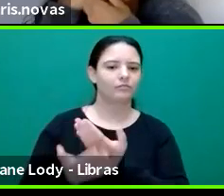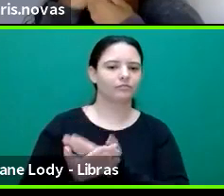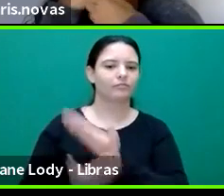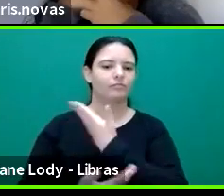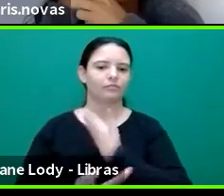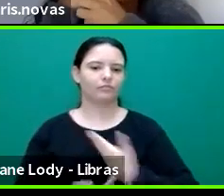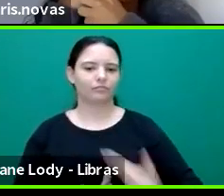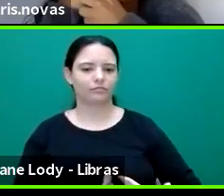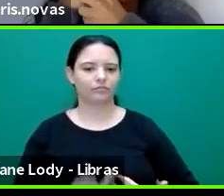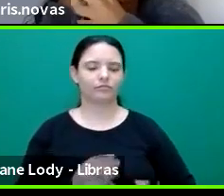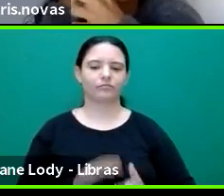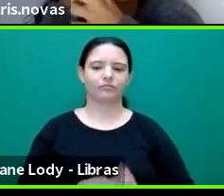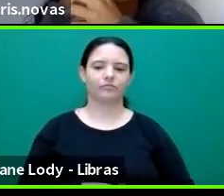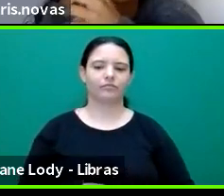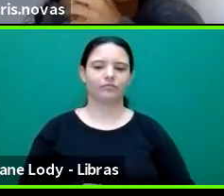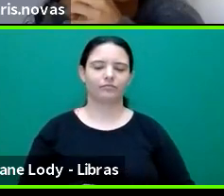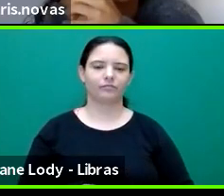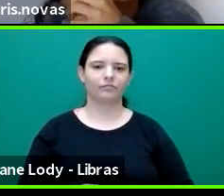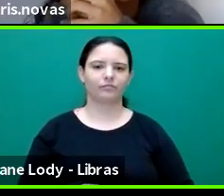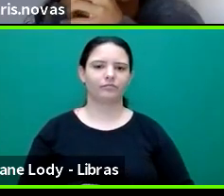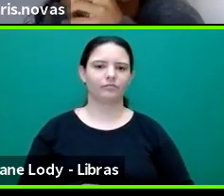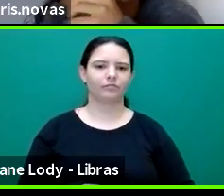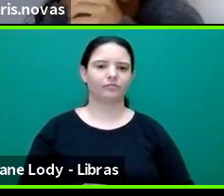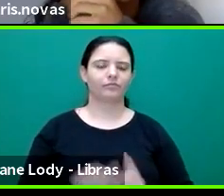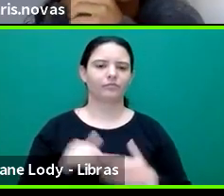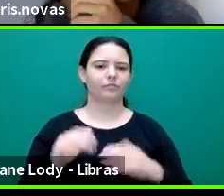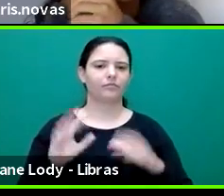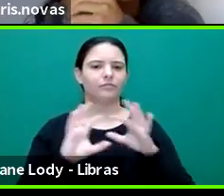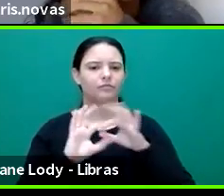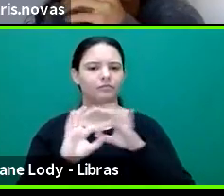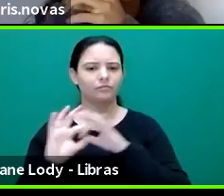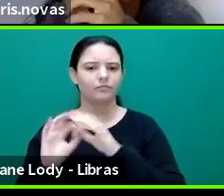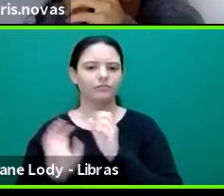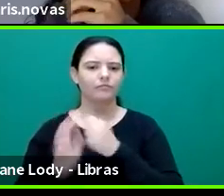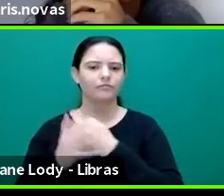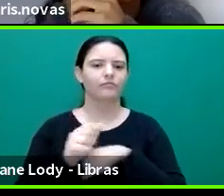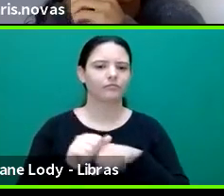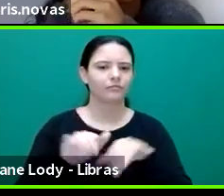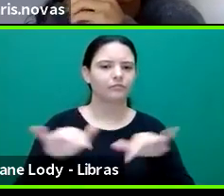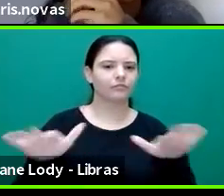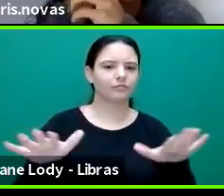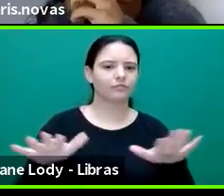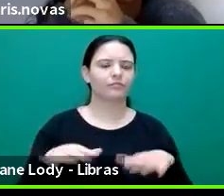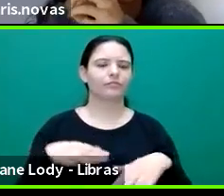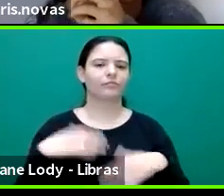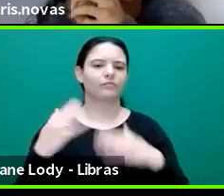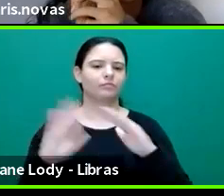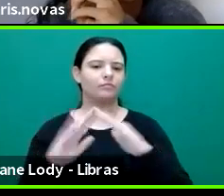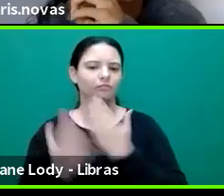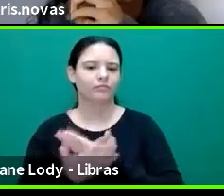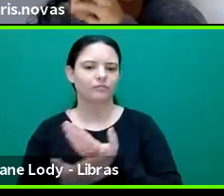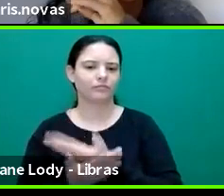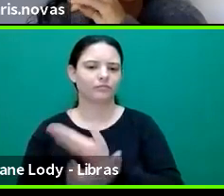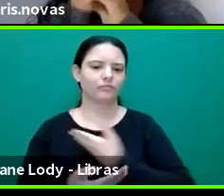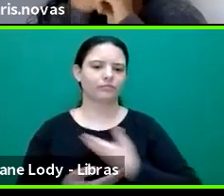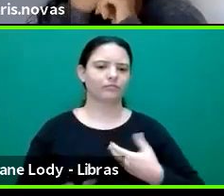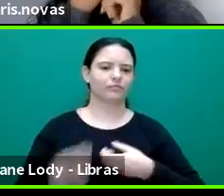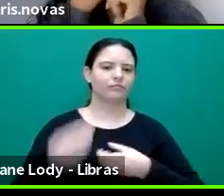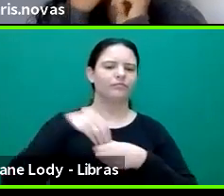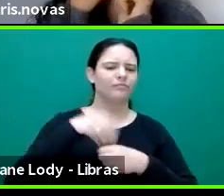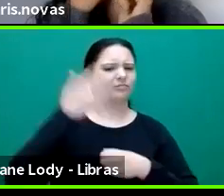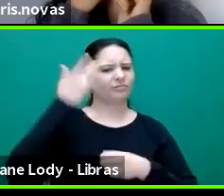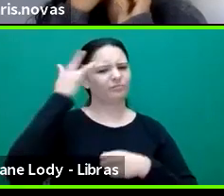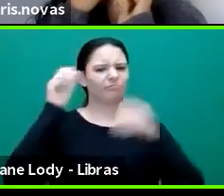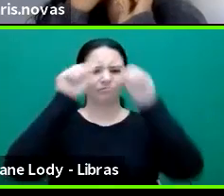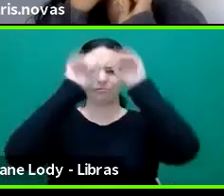em um contexto pandêmico, em uma escola pública. Não sei se eu fui muito clara.